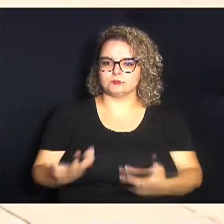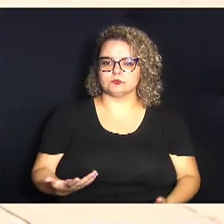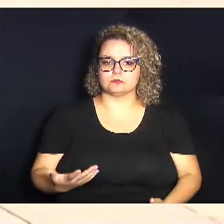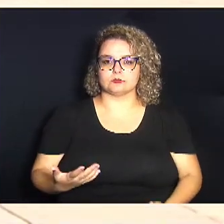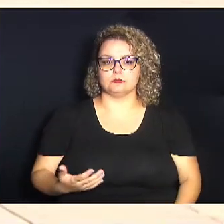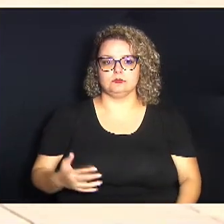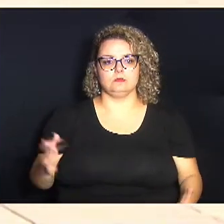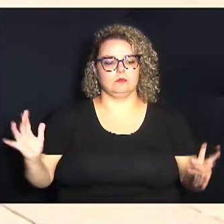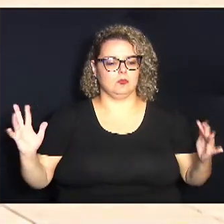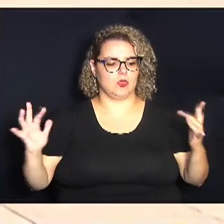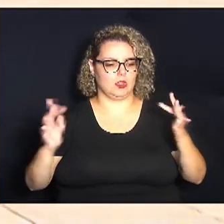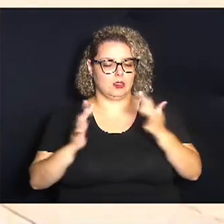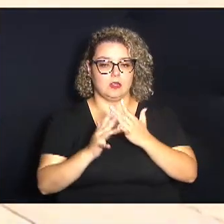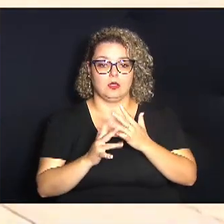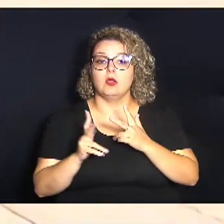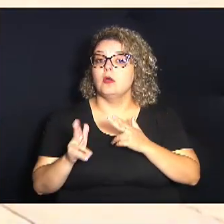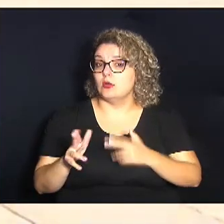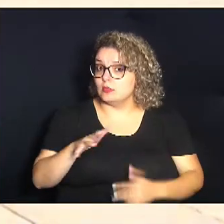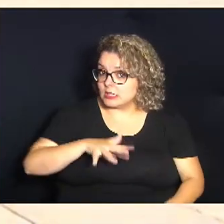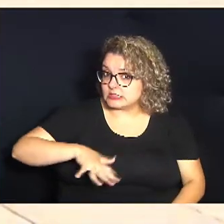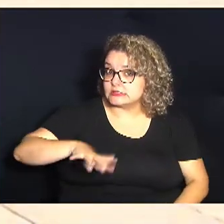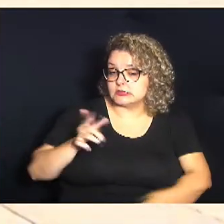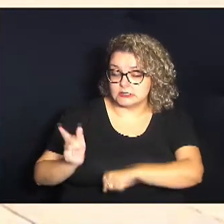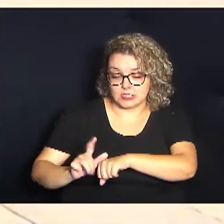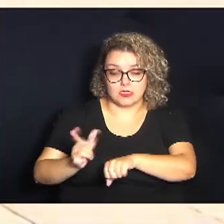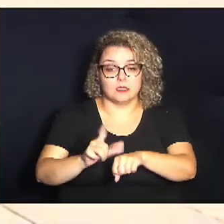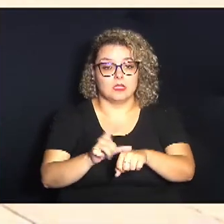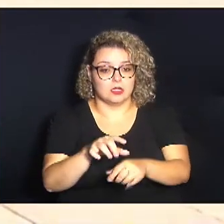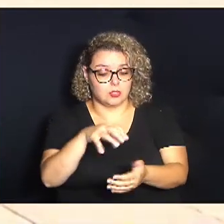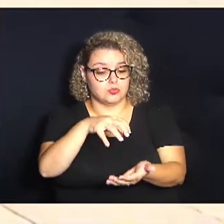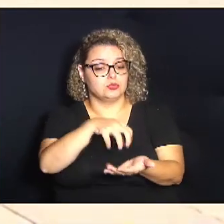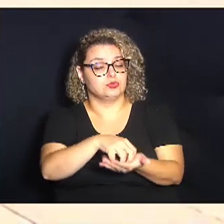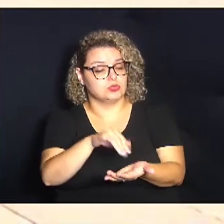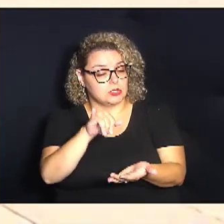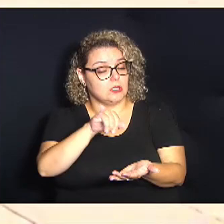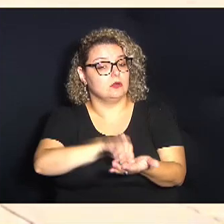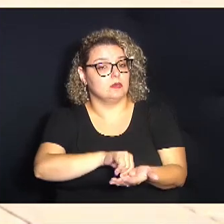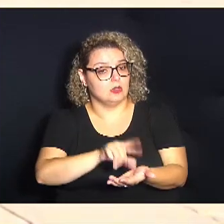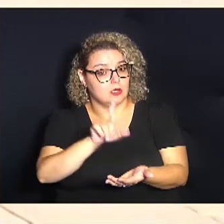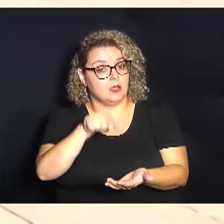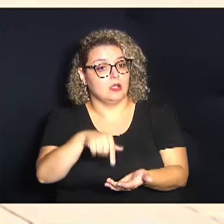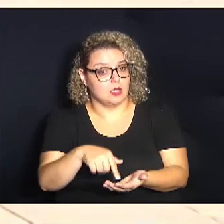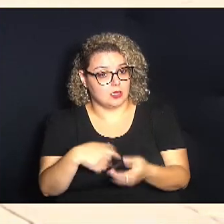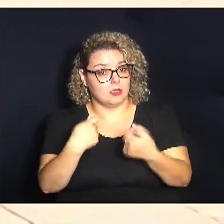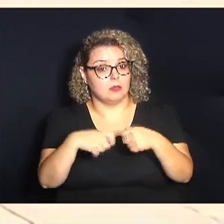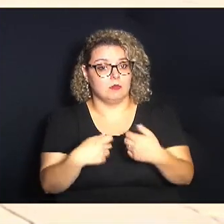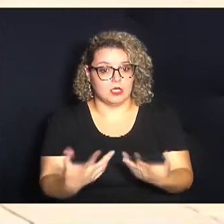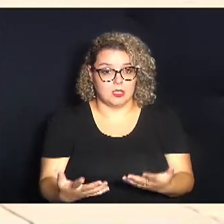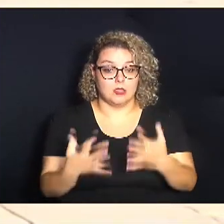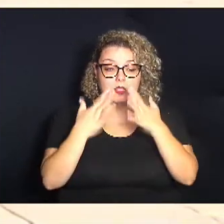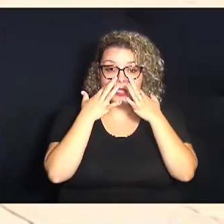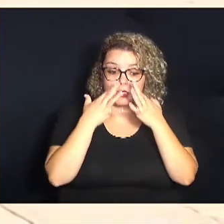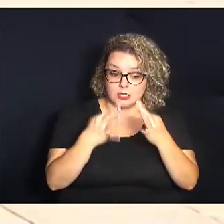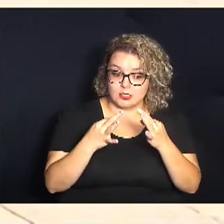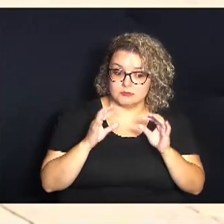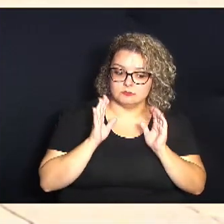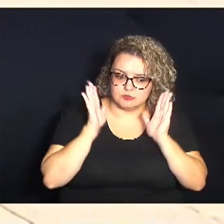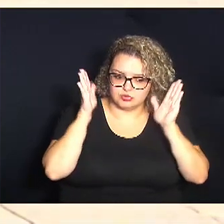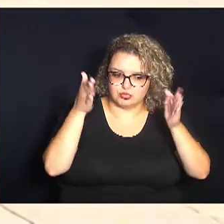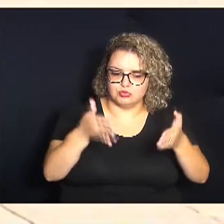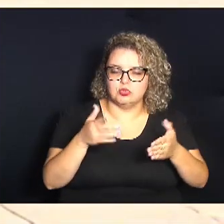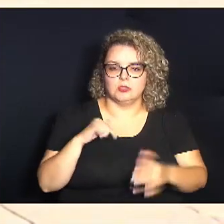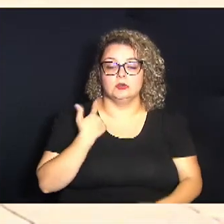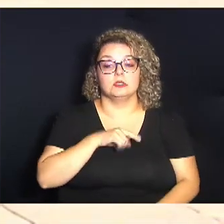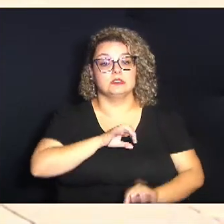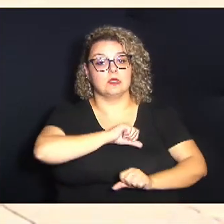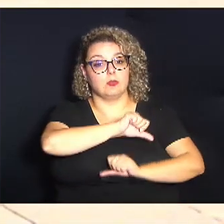de pessoas, como essas áreas comerciais, e o centro é uma área que demanda bastante atenção nossa. Então, nós